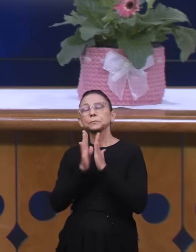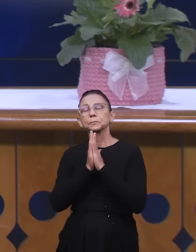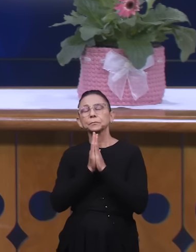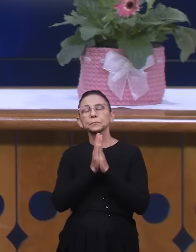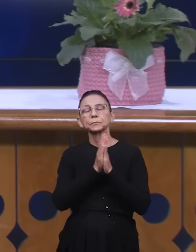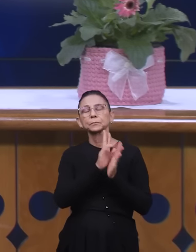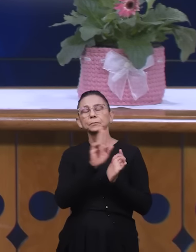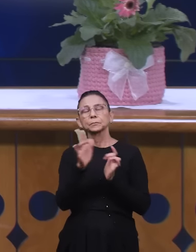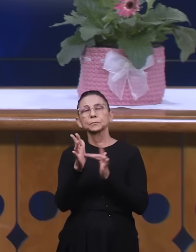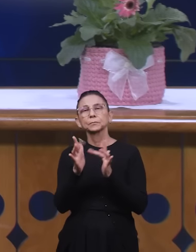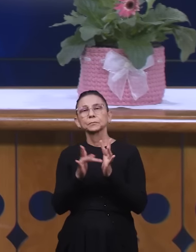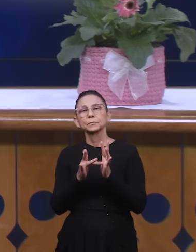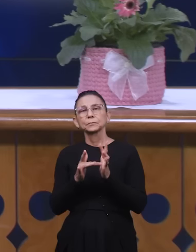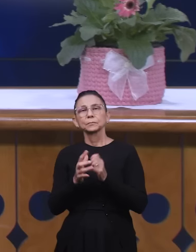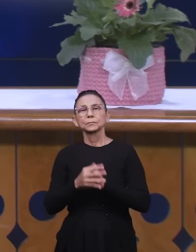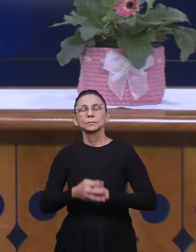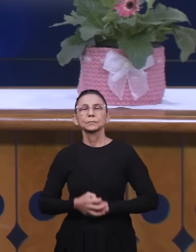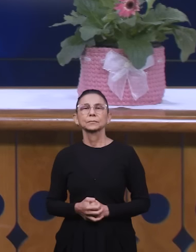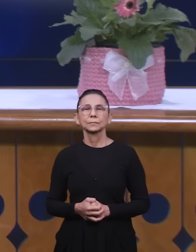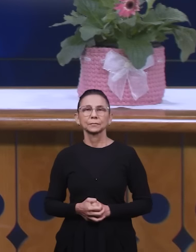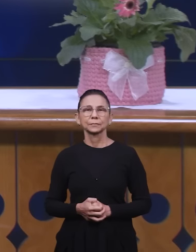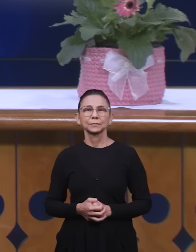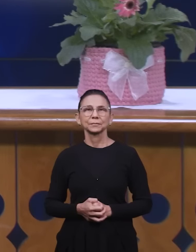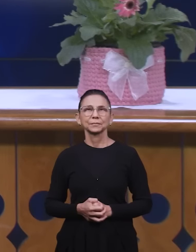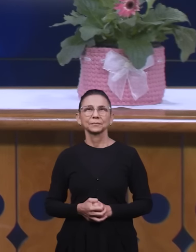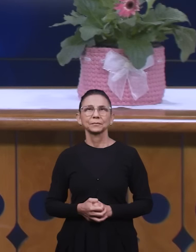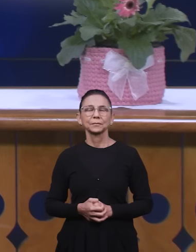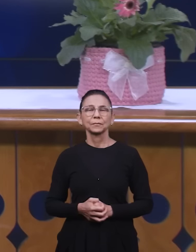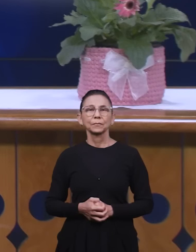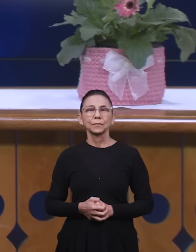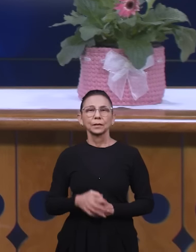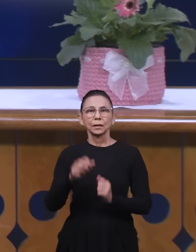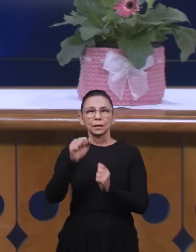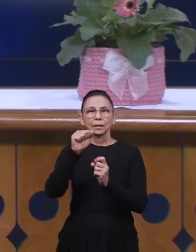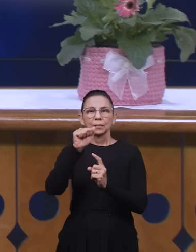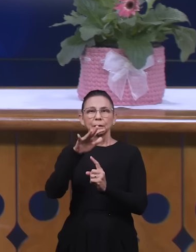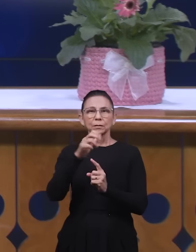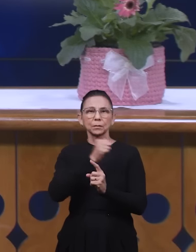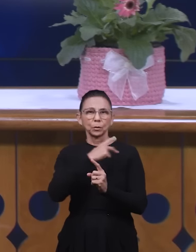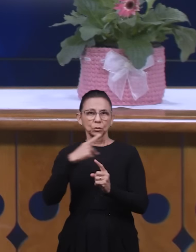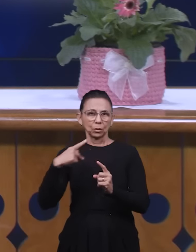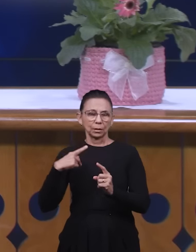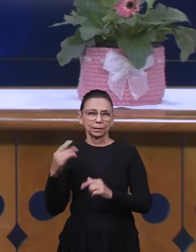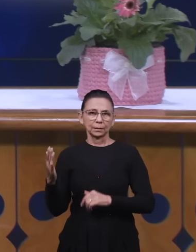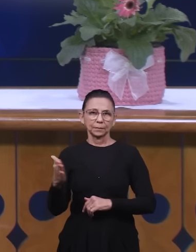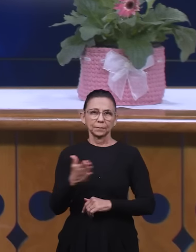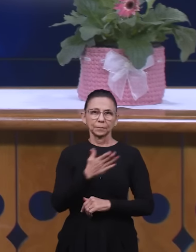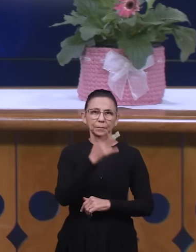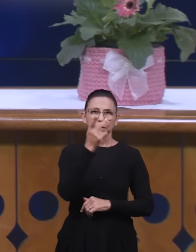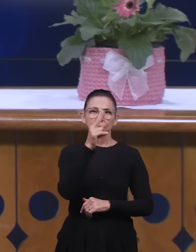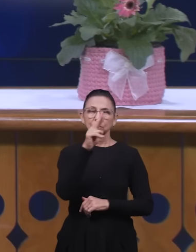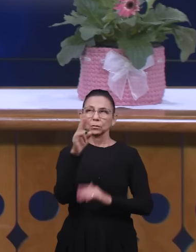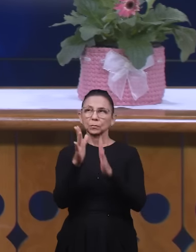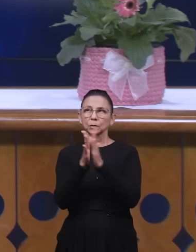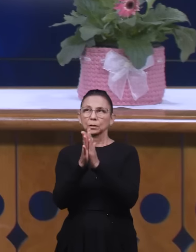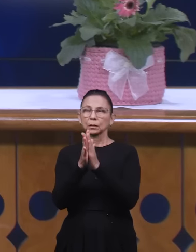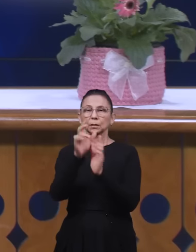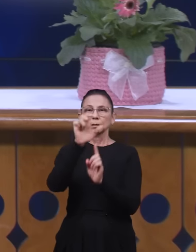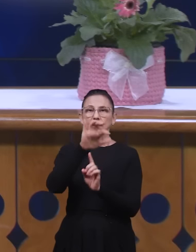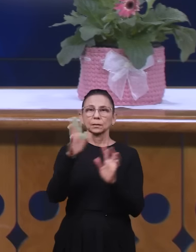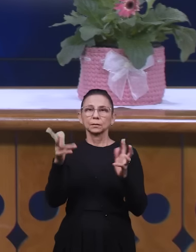nós oramos em nome do Senhor Jesus. Amém. Em Teu nome nós dizemos que a graça